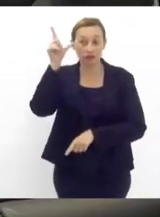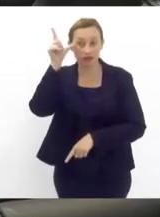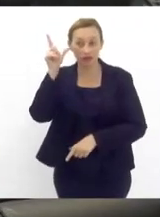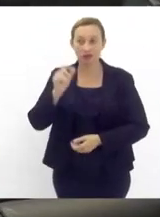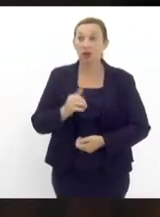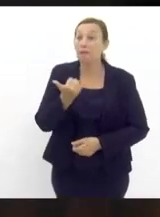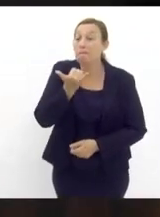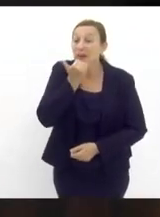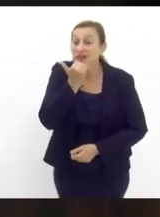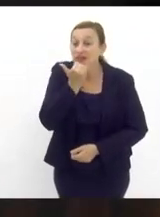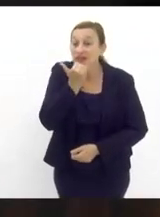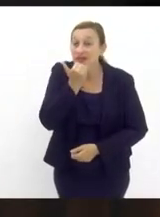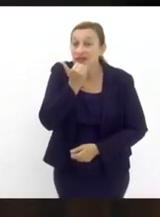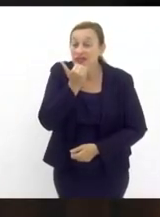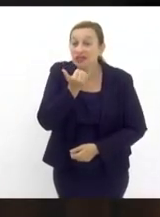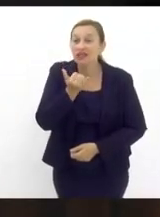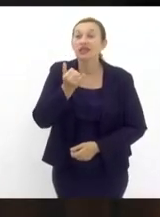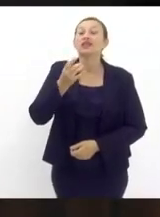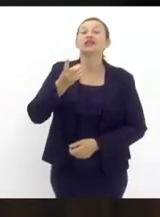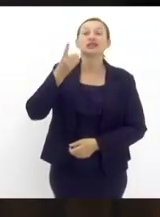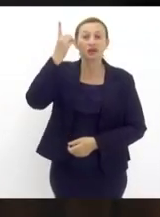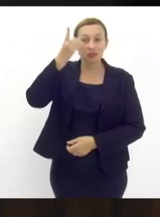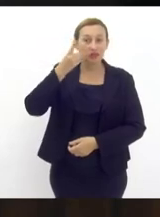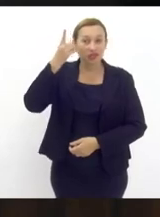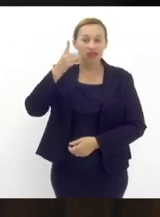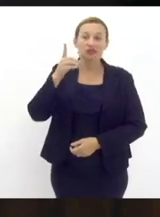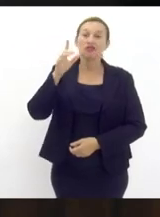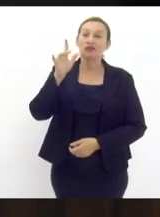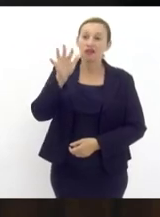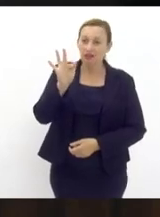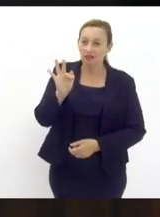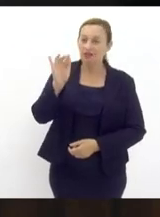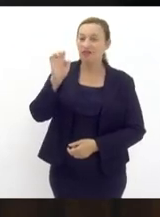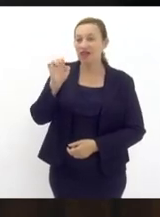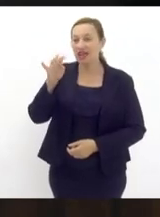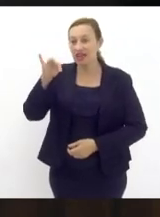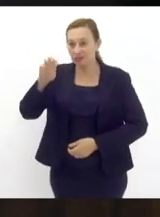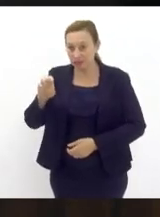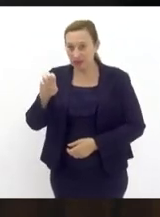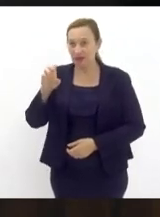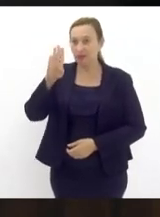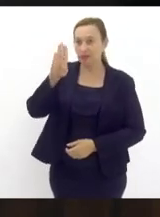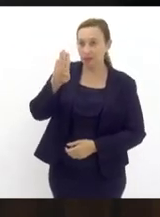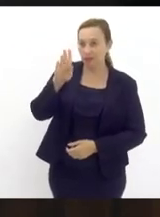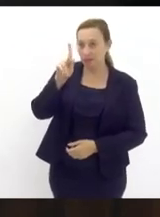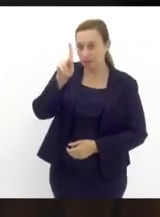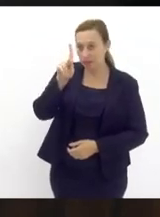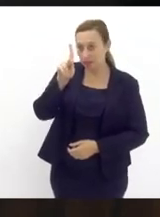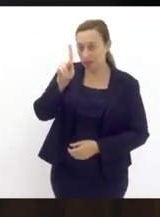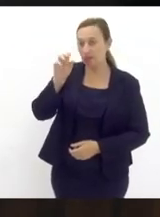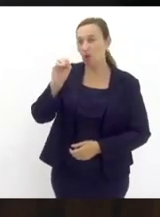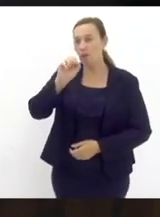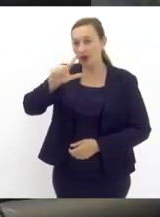perdão Deputado Felipe pobel tava na frente Deputado Anderson e depois Deputado Luciano